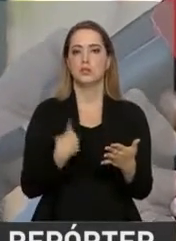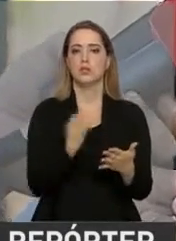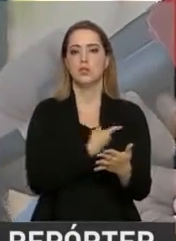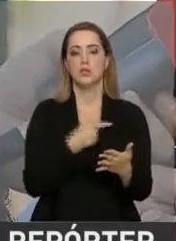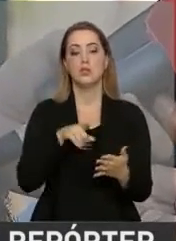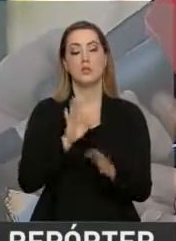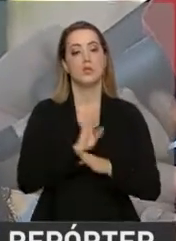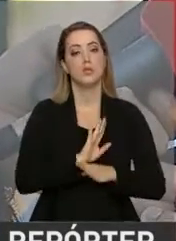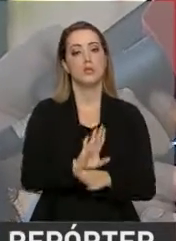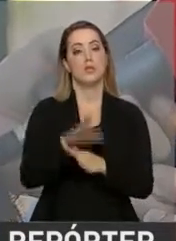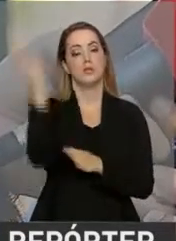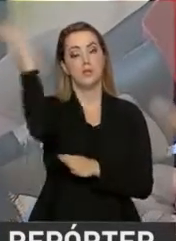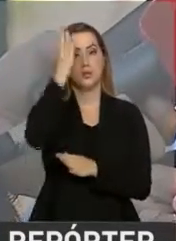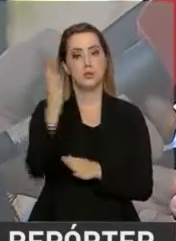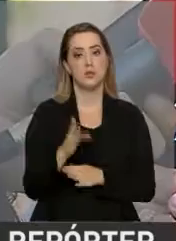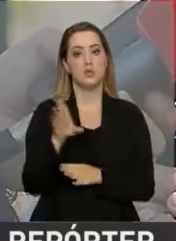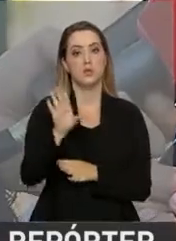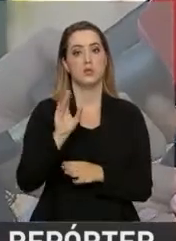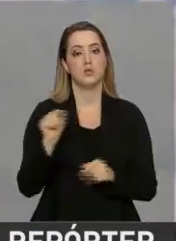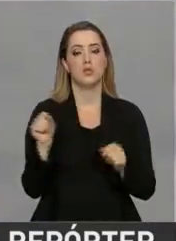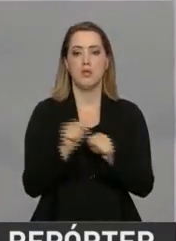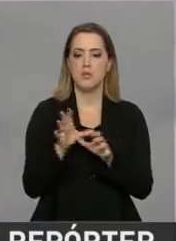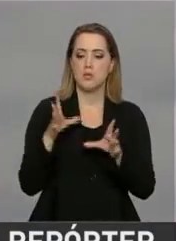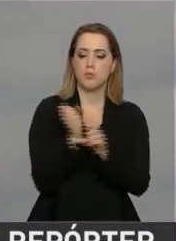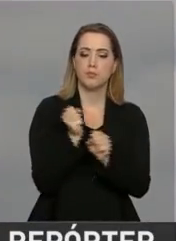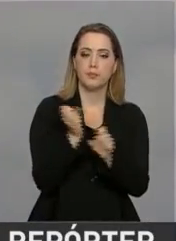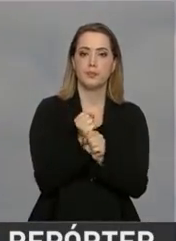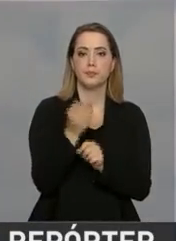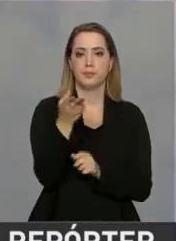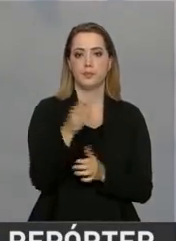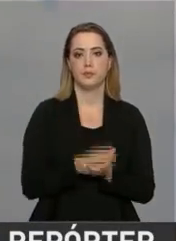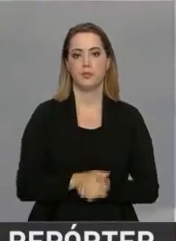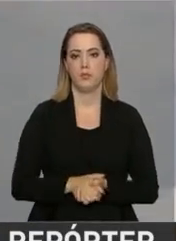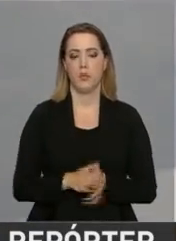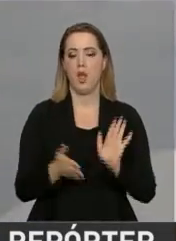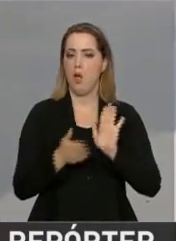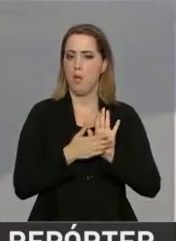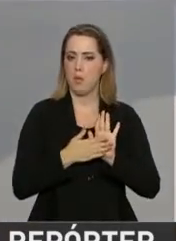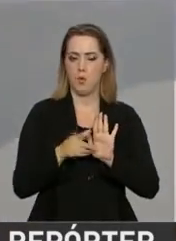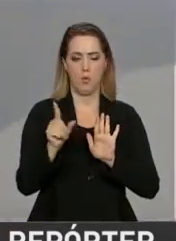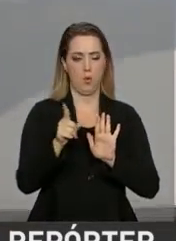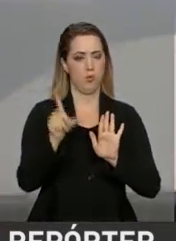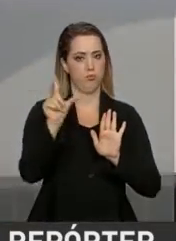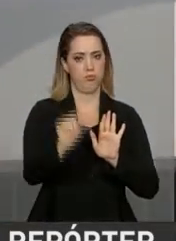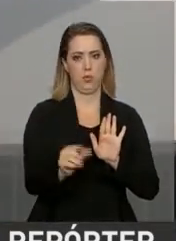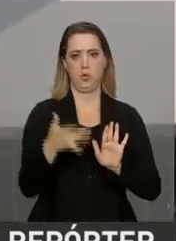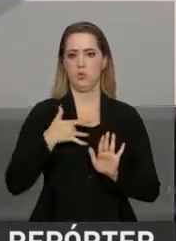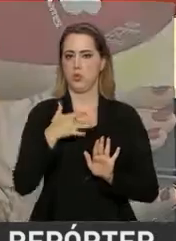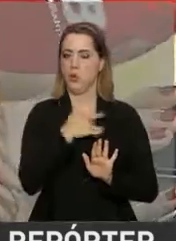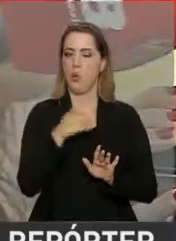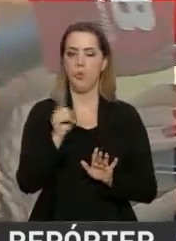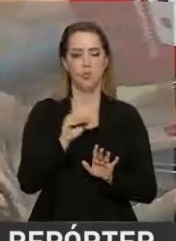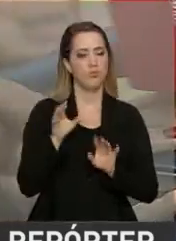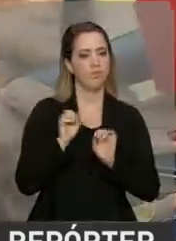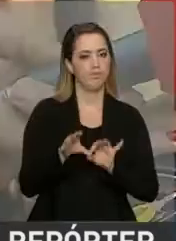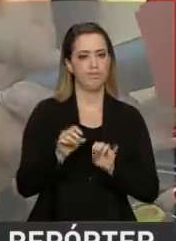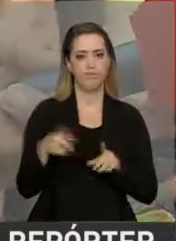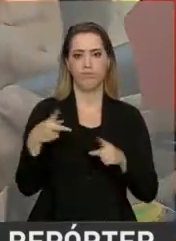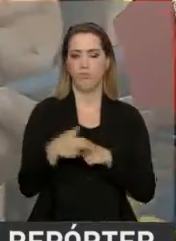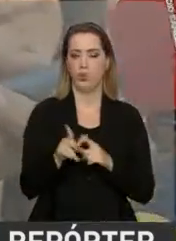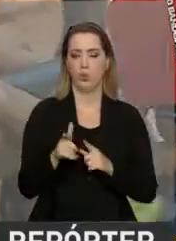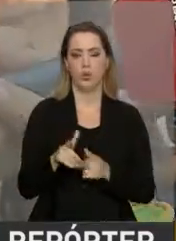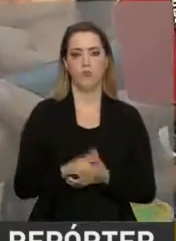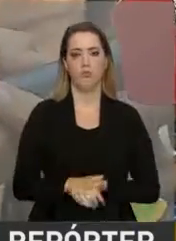acho que vai ajudar inclusive o brasil a fazer o orçamento a proposta não reduz verbas da saúde e da educação a principal resistência